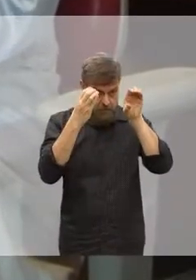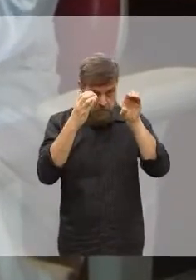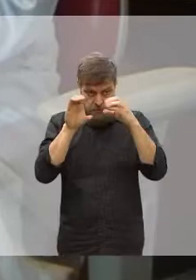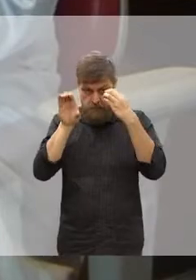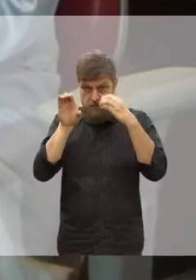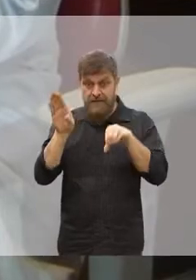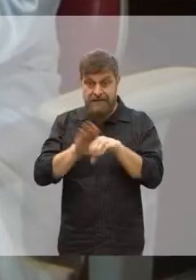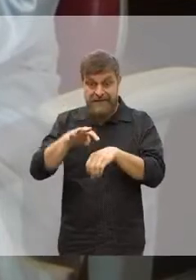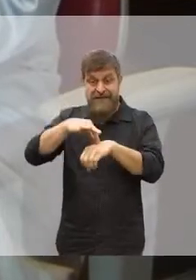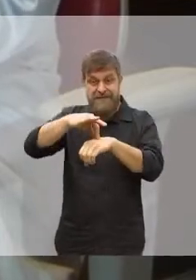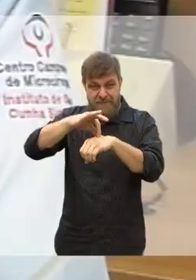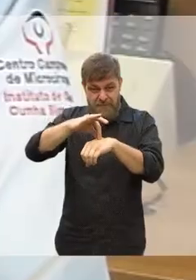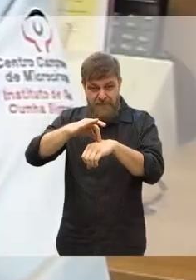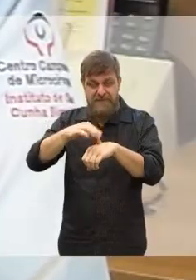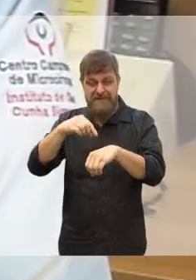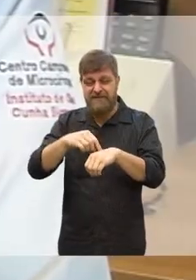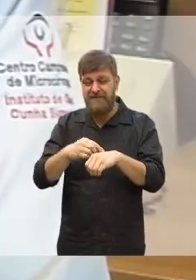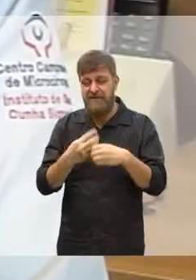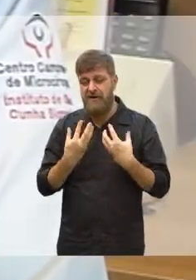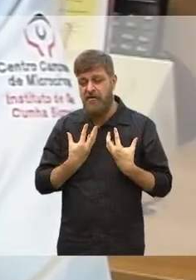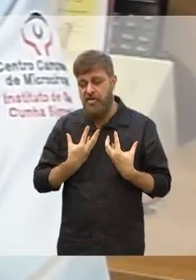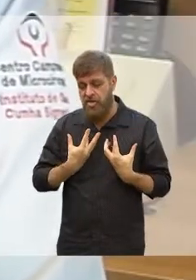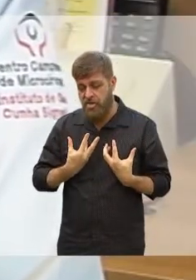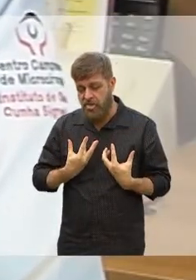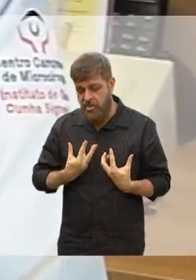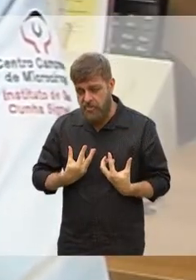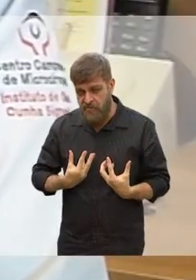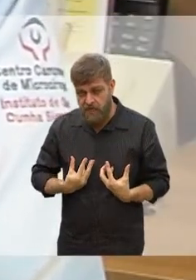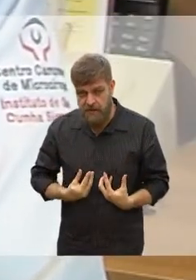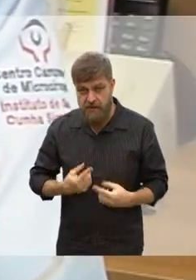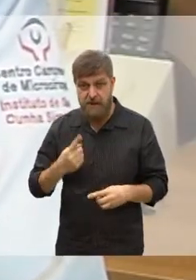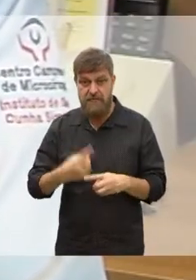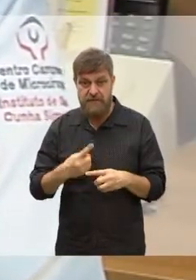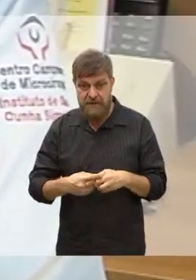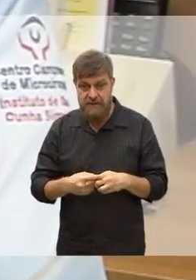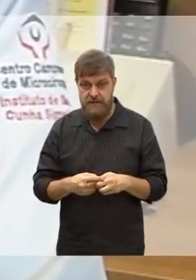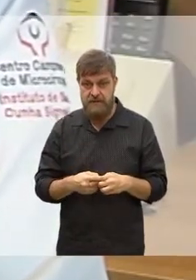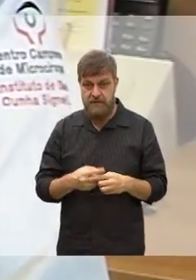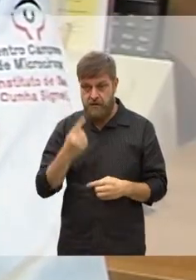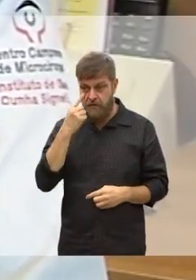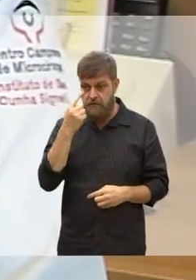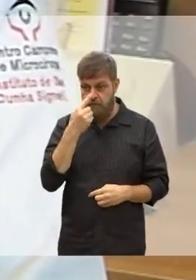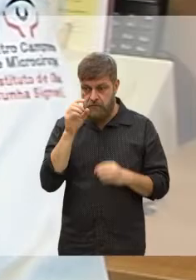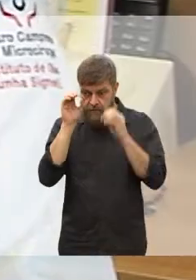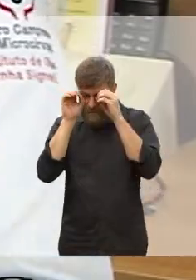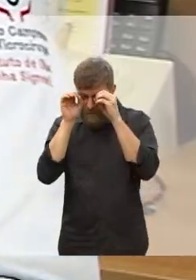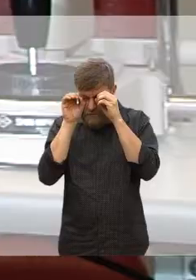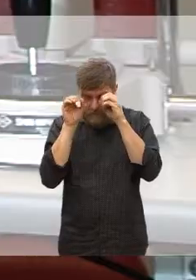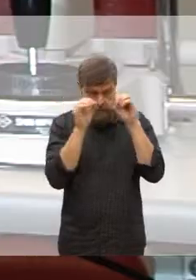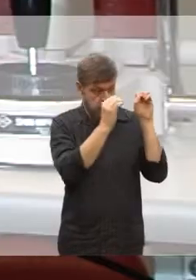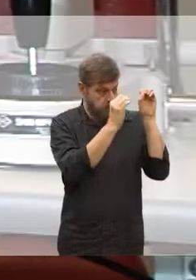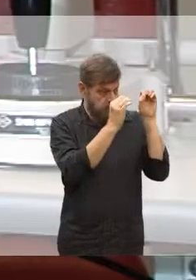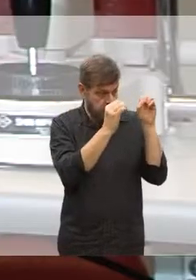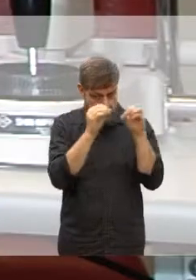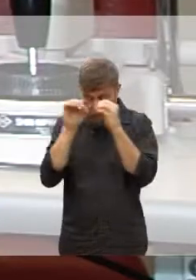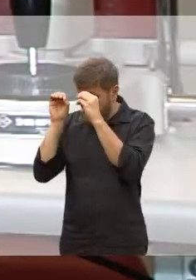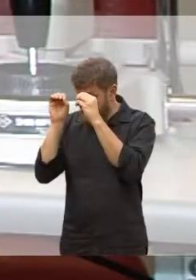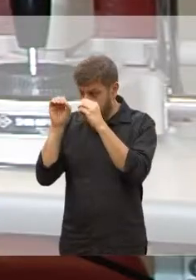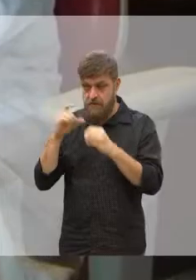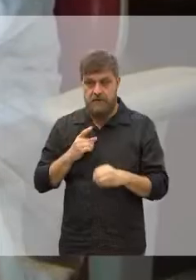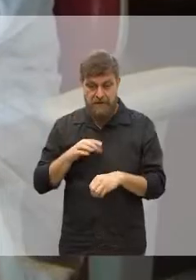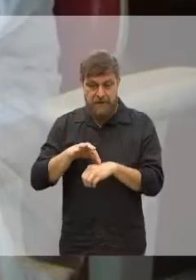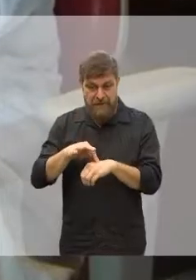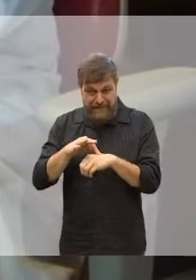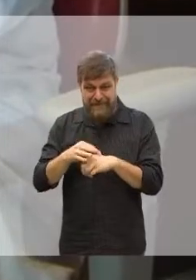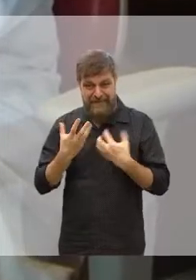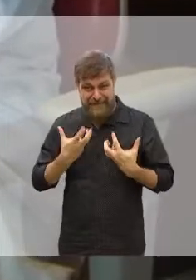Esses músculos têm fadiga. A fadiga ocorre por excesso de uso. É o mesmo que se você fosse à academia e malhasse o dia